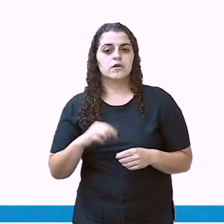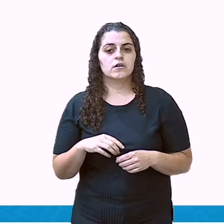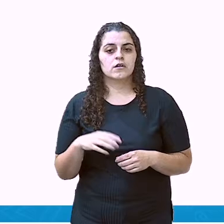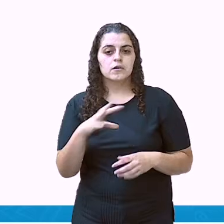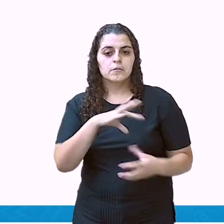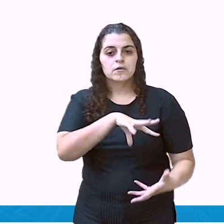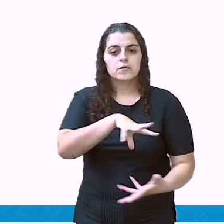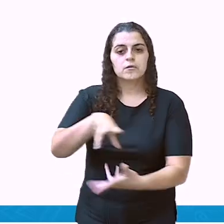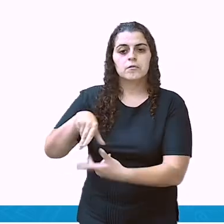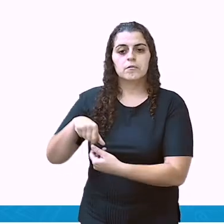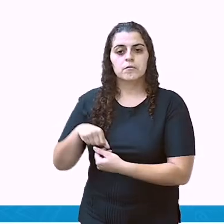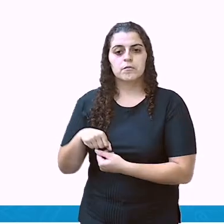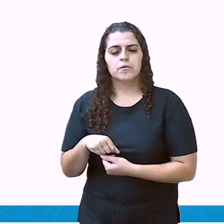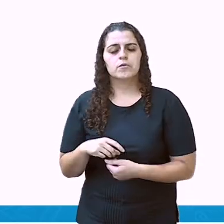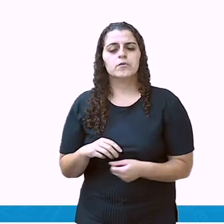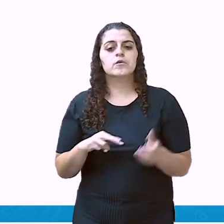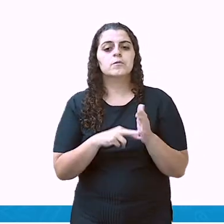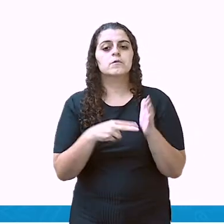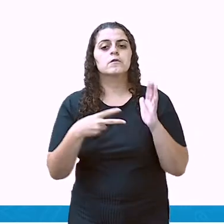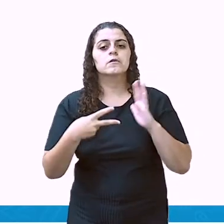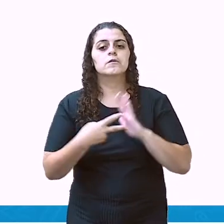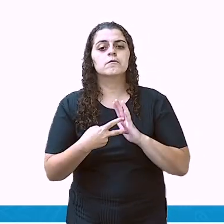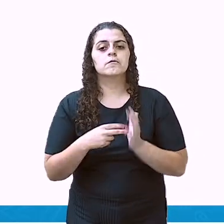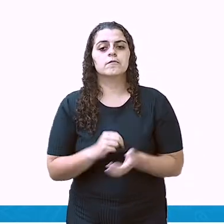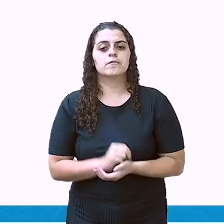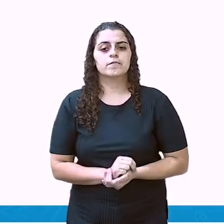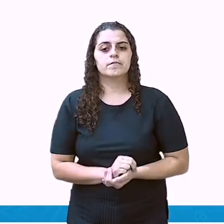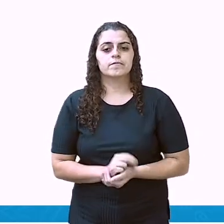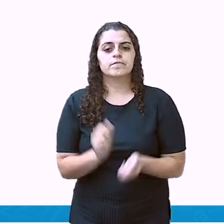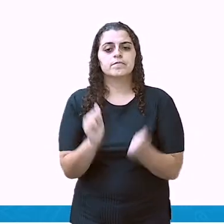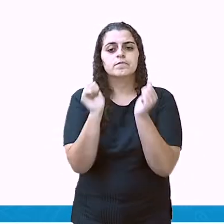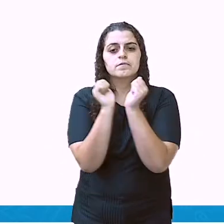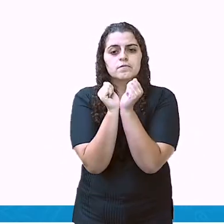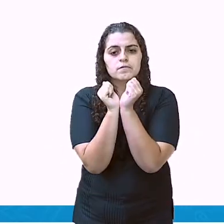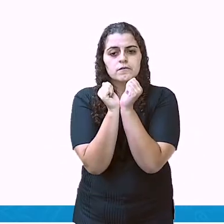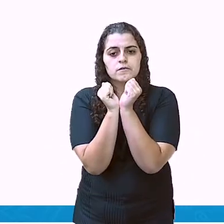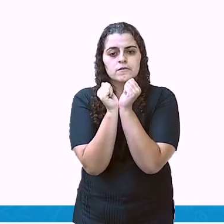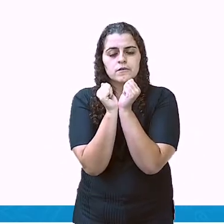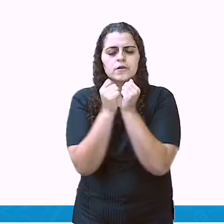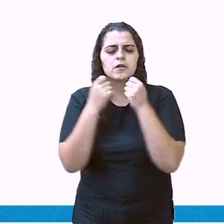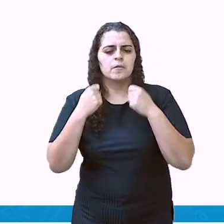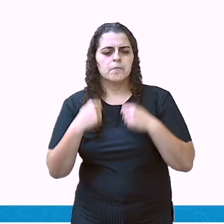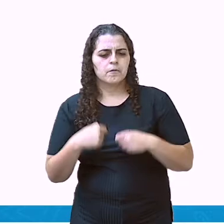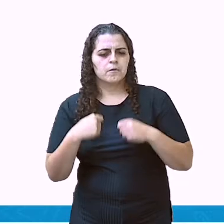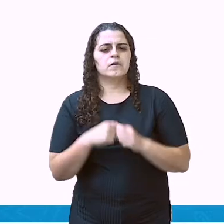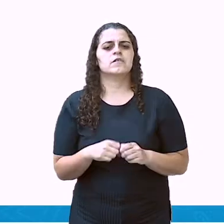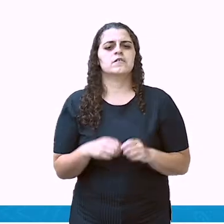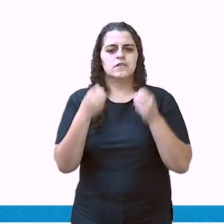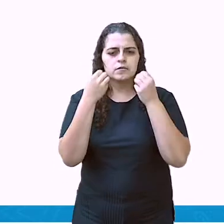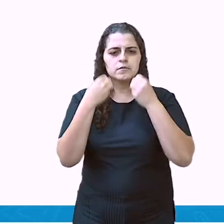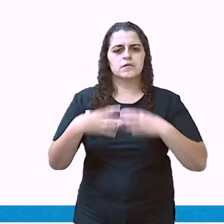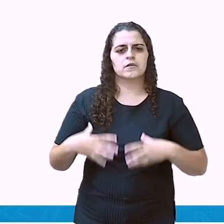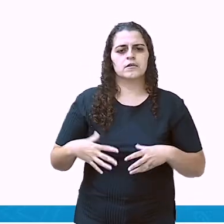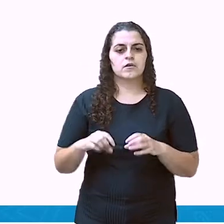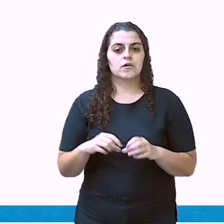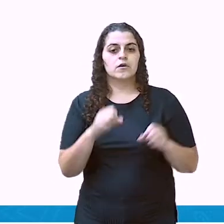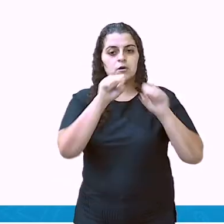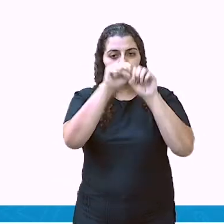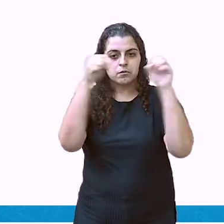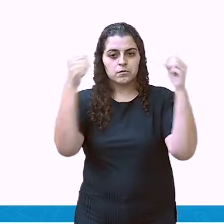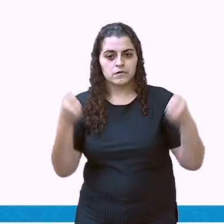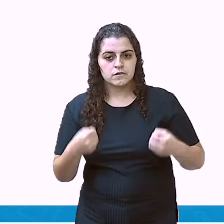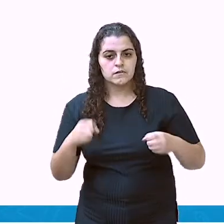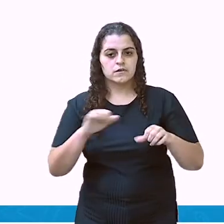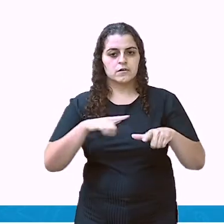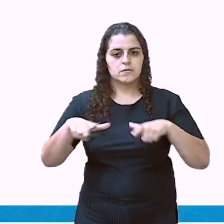mundo inteiro. E o que significa a escravidão? Ela pode ser definida como um sistema de